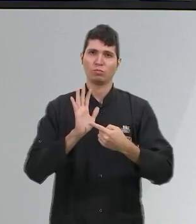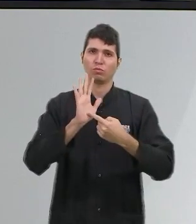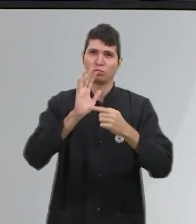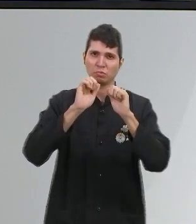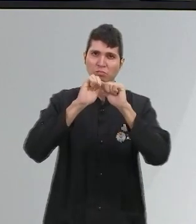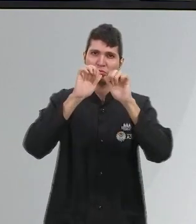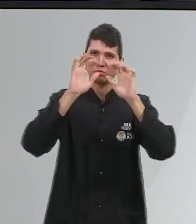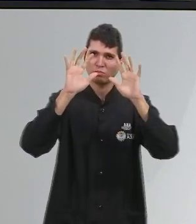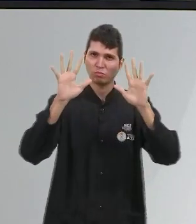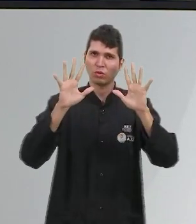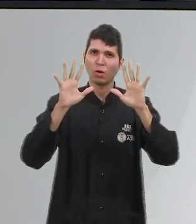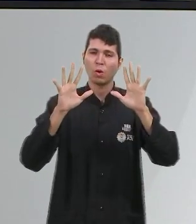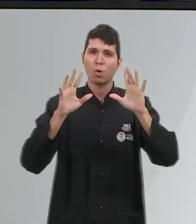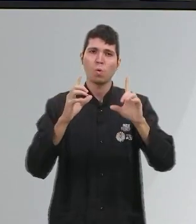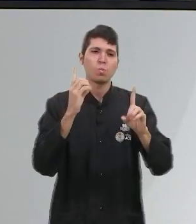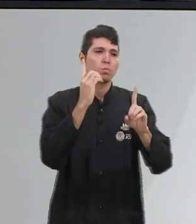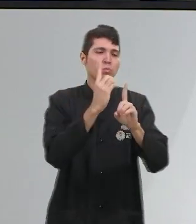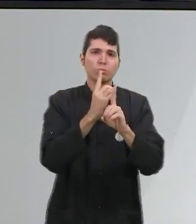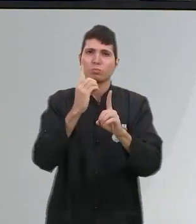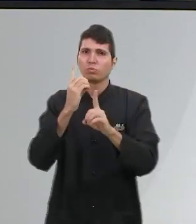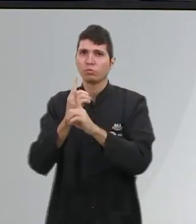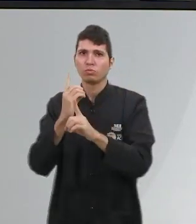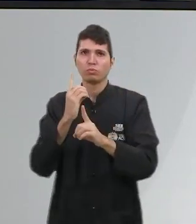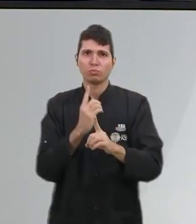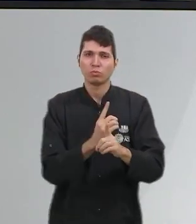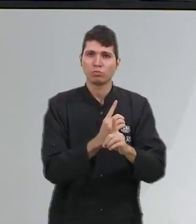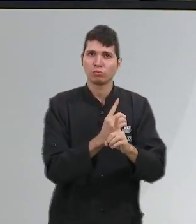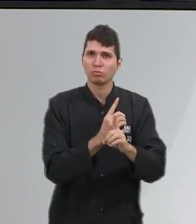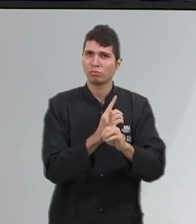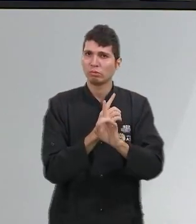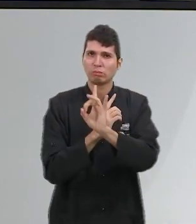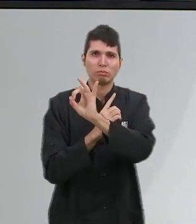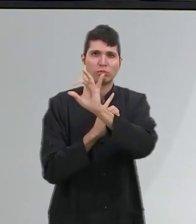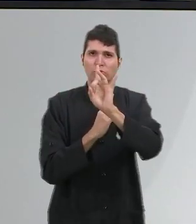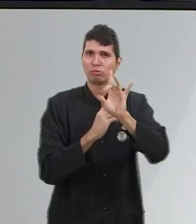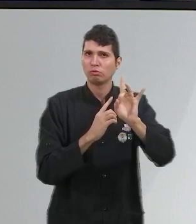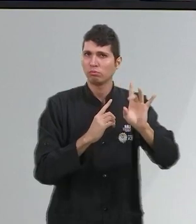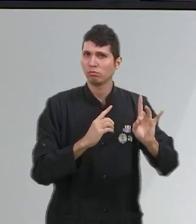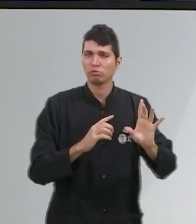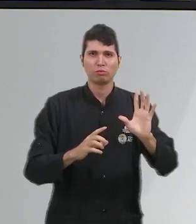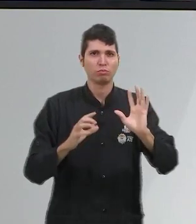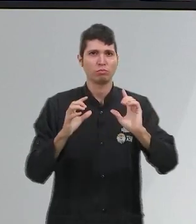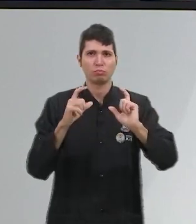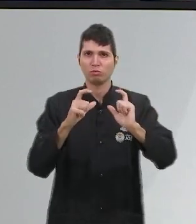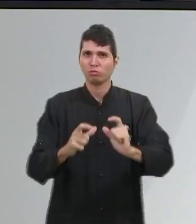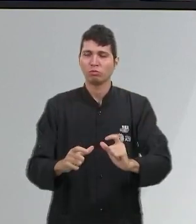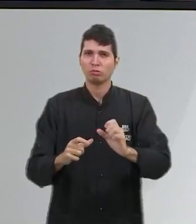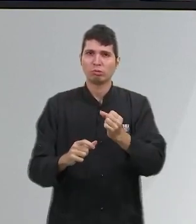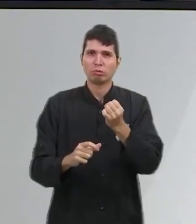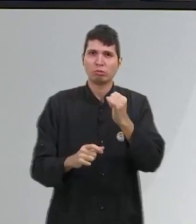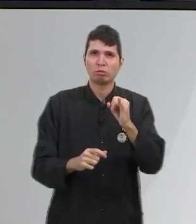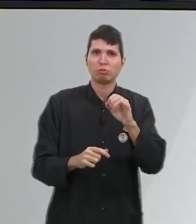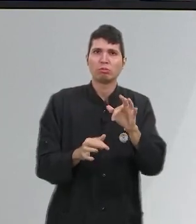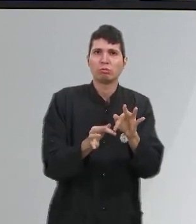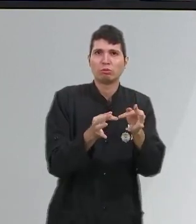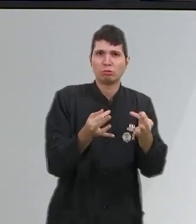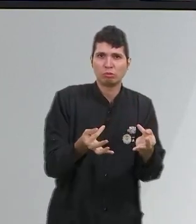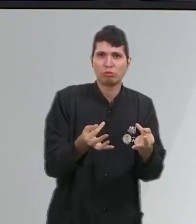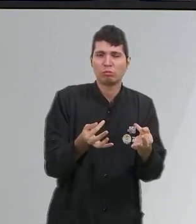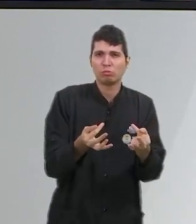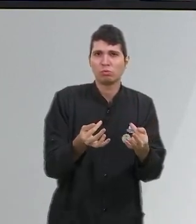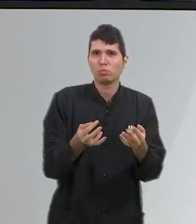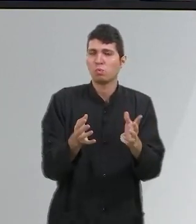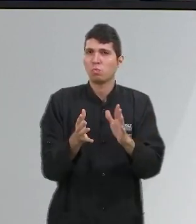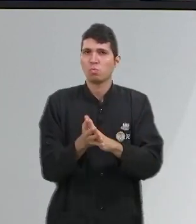a posição e a quantidade exata de ligações, se vai fazer ligação simples, dupla ou tripla